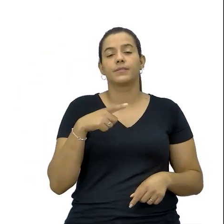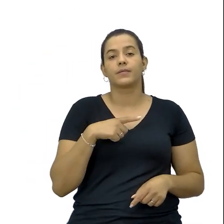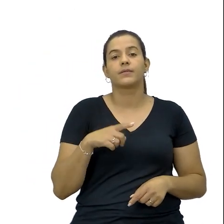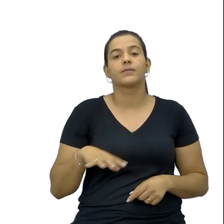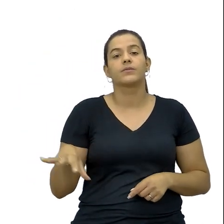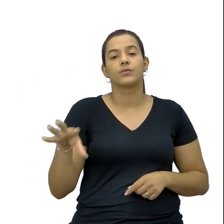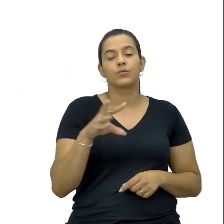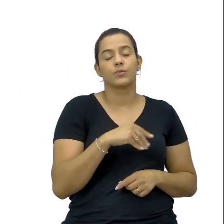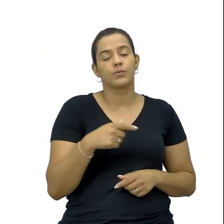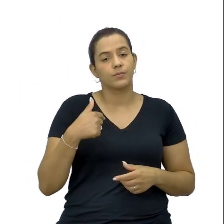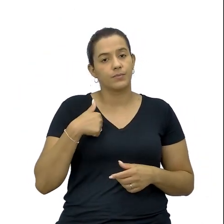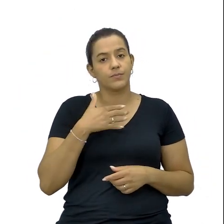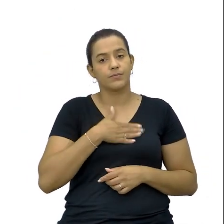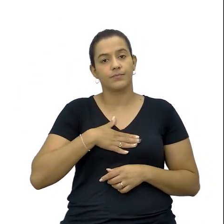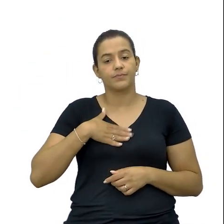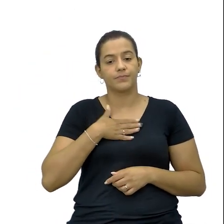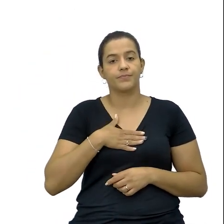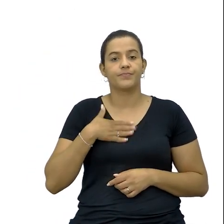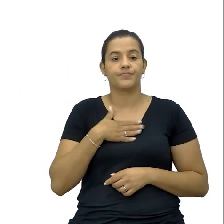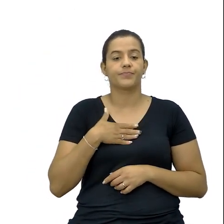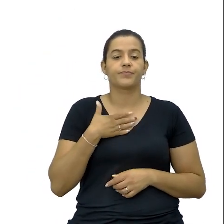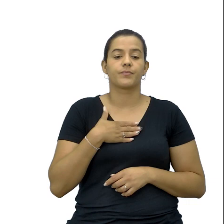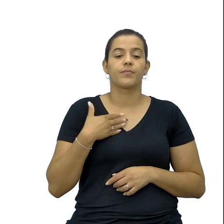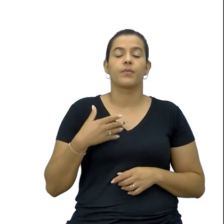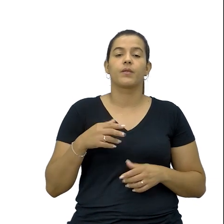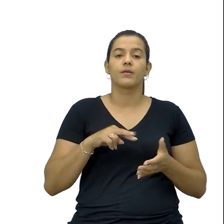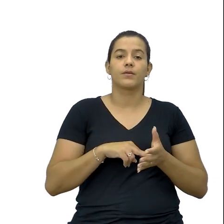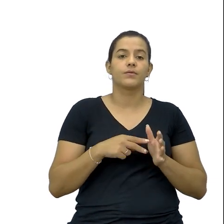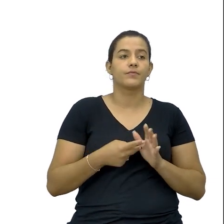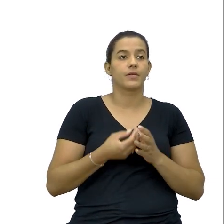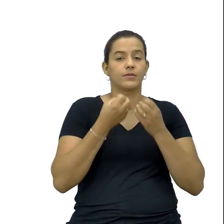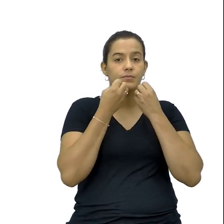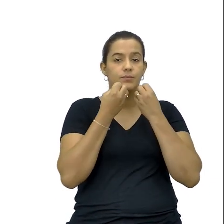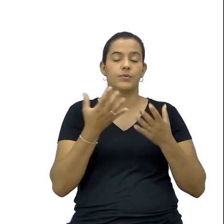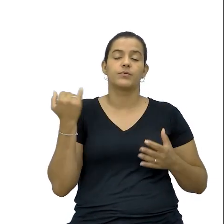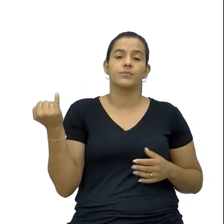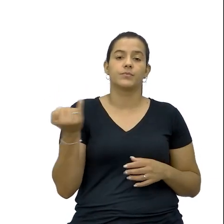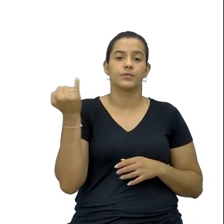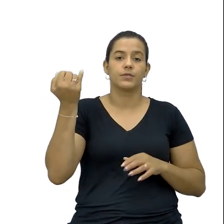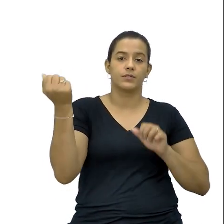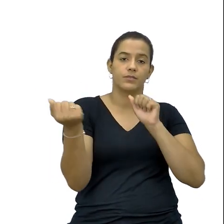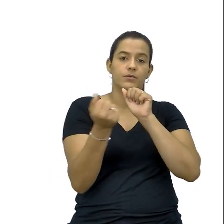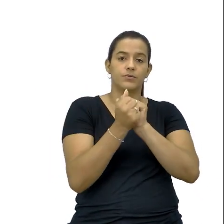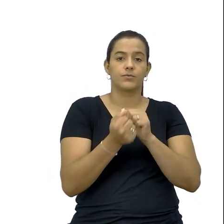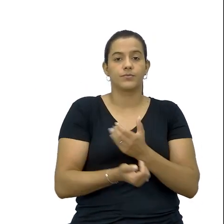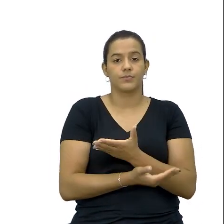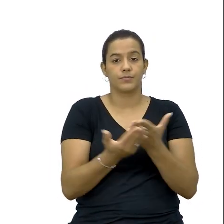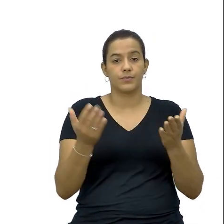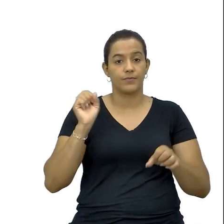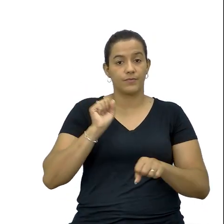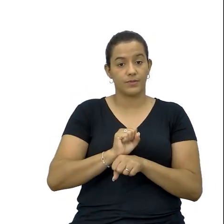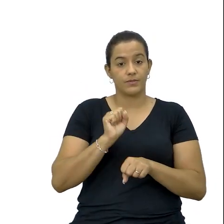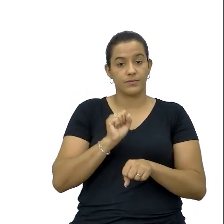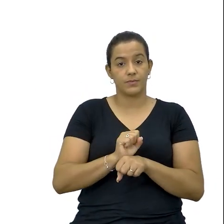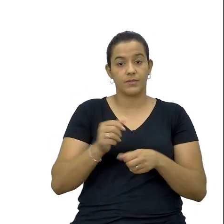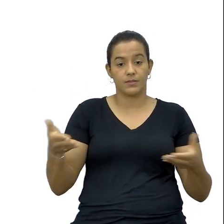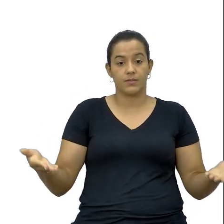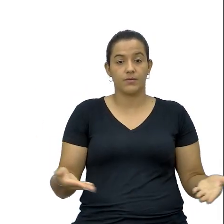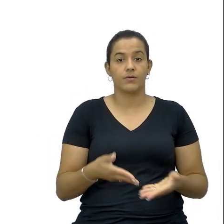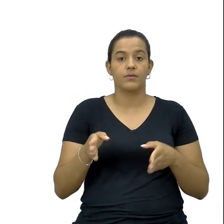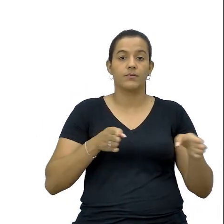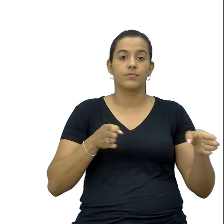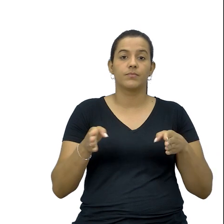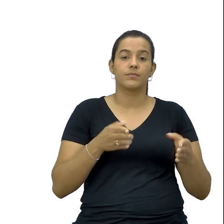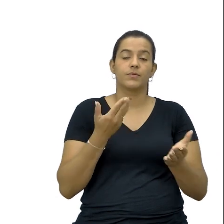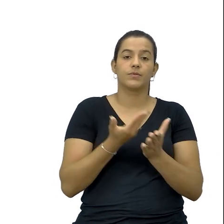quanto, para mim, tem um significado muito grande estar com todos vocês. Espero que nesse momento